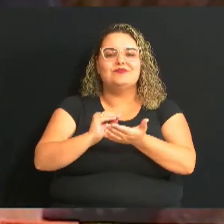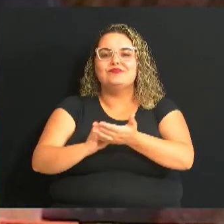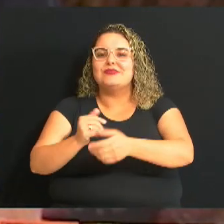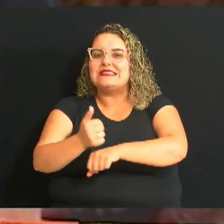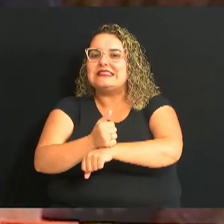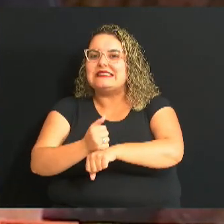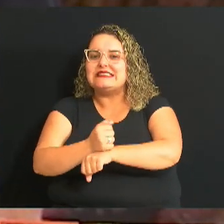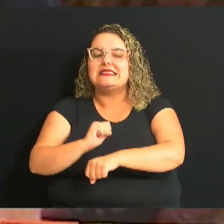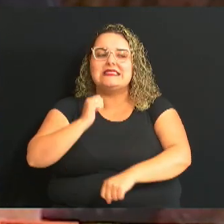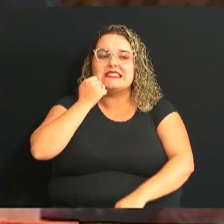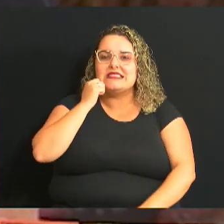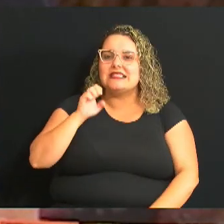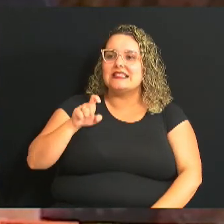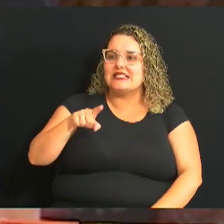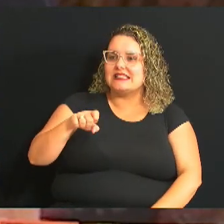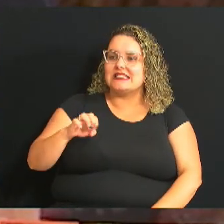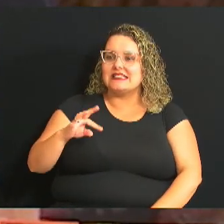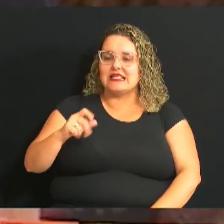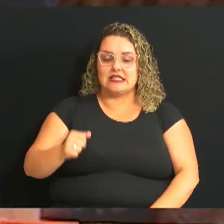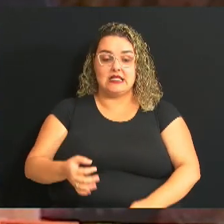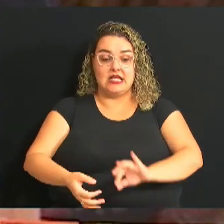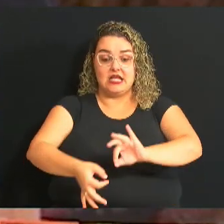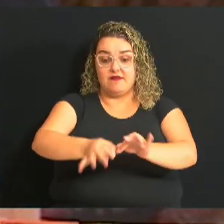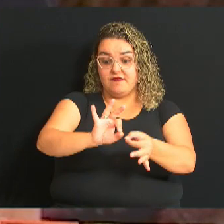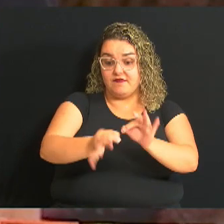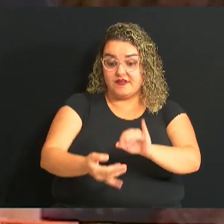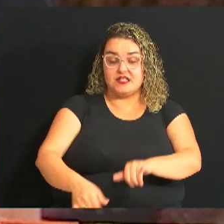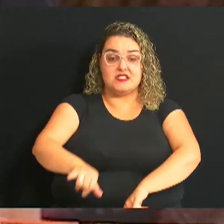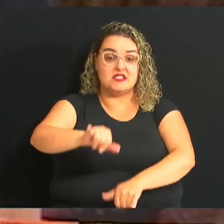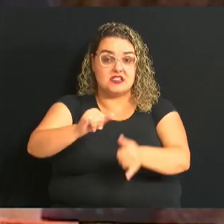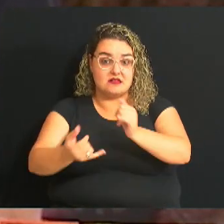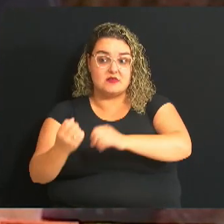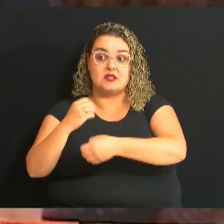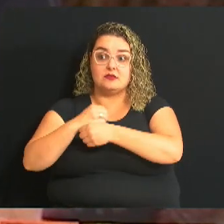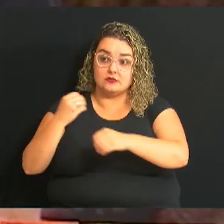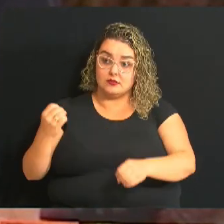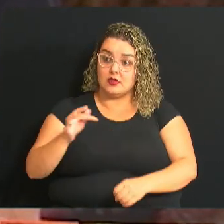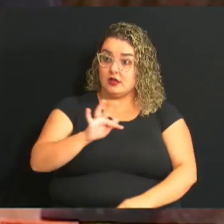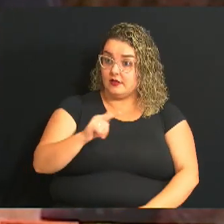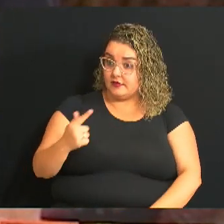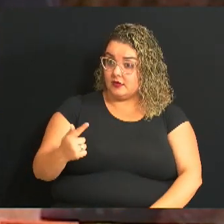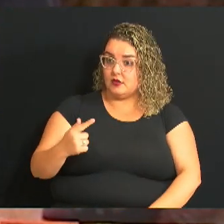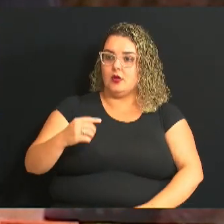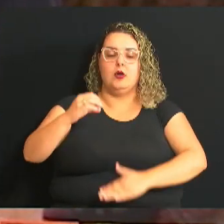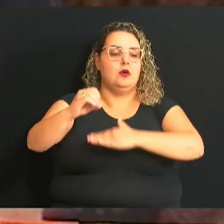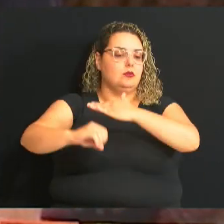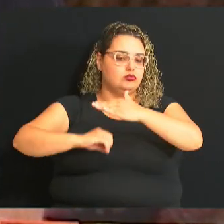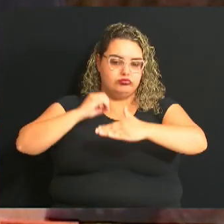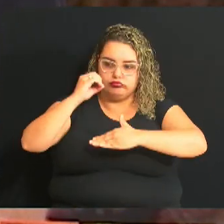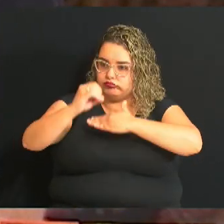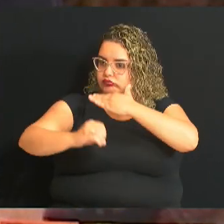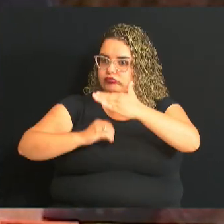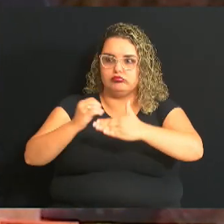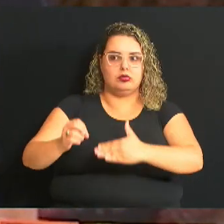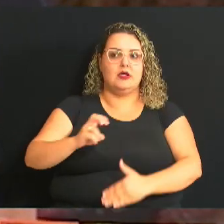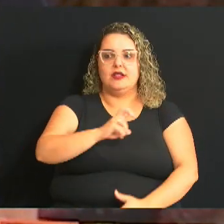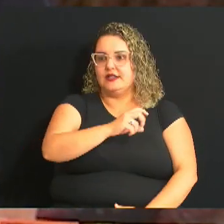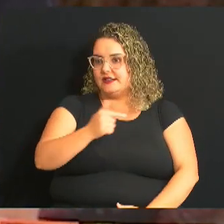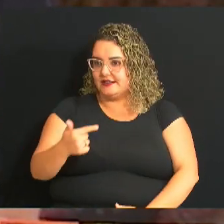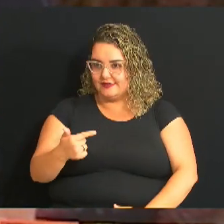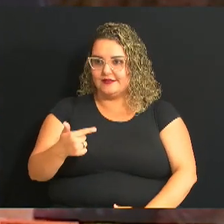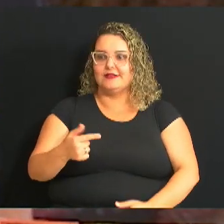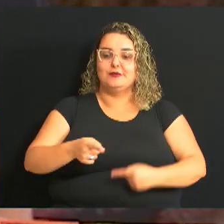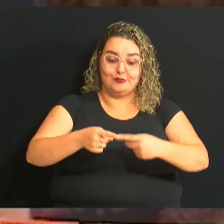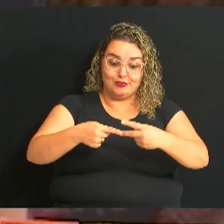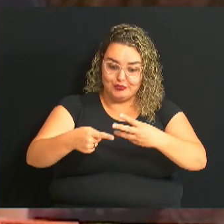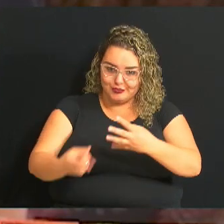exatas, engenharia, física, química. Na Fórmula 1 você sabe, né? É 24 horas por dia, 7 dias por semana, 52 semanas no ano. Você